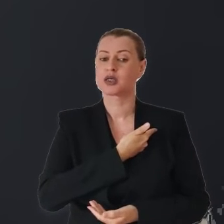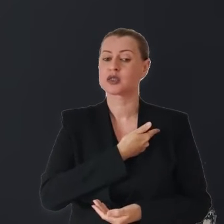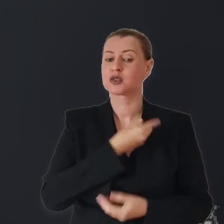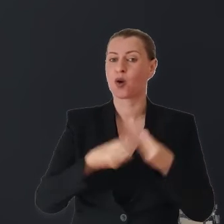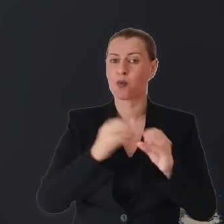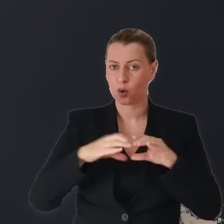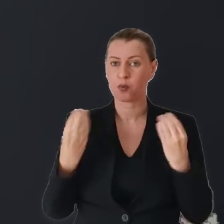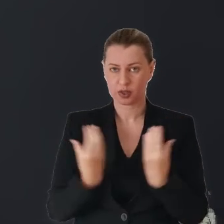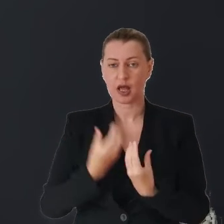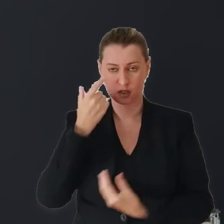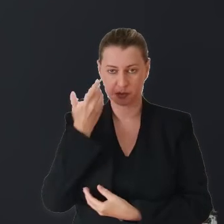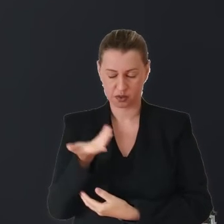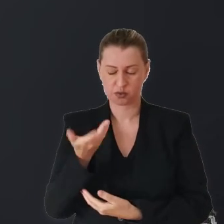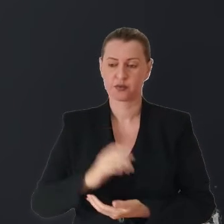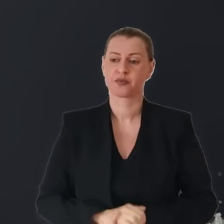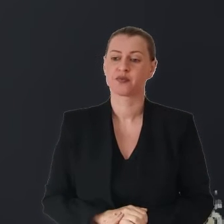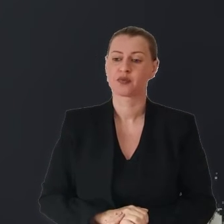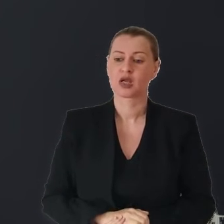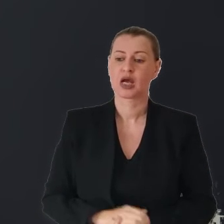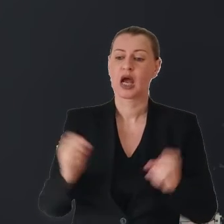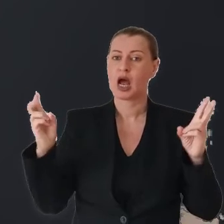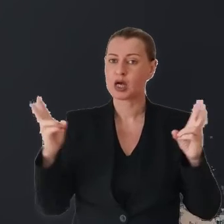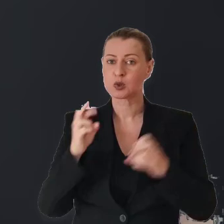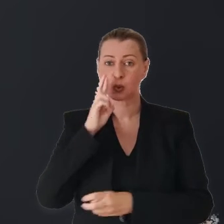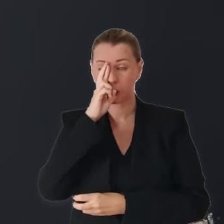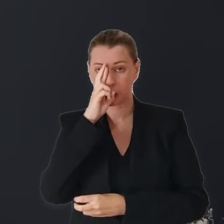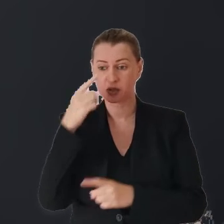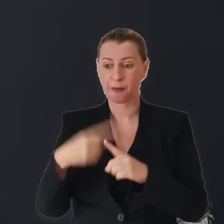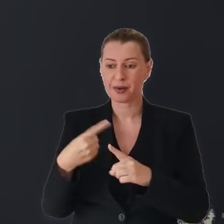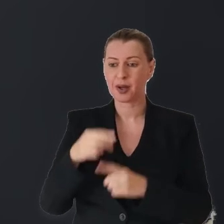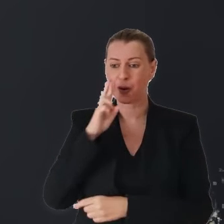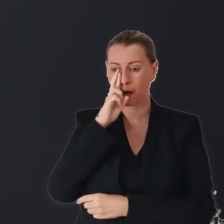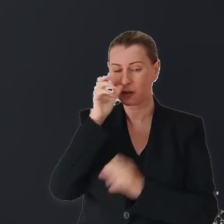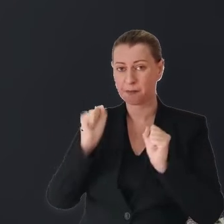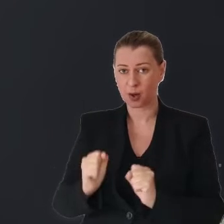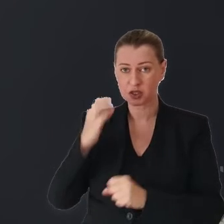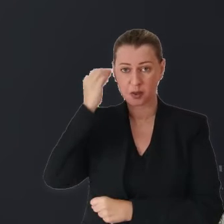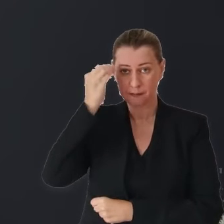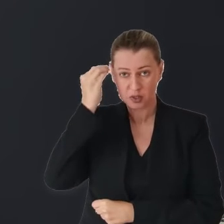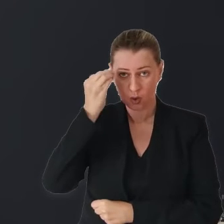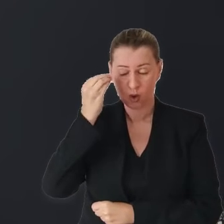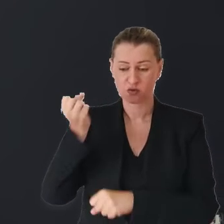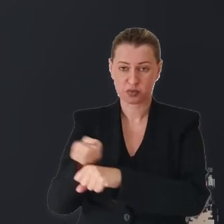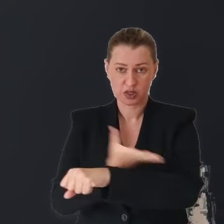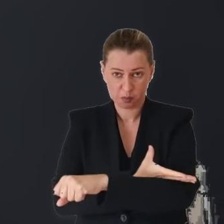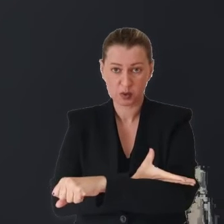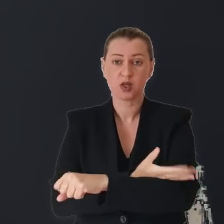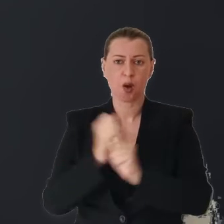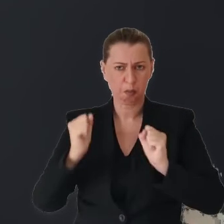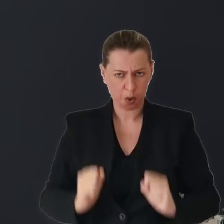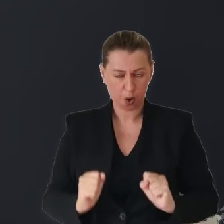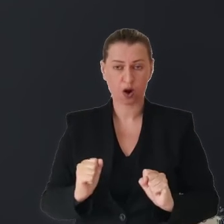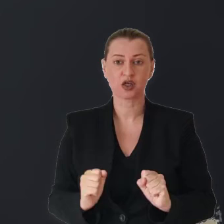da comunidade, assim, né? Questão de risco, assim, porque o risco ele pode ser psíquico, ele pode ser emocional, ele pode